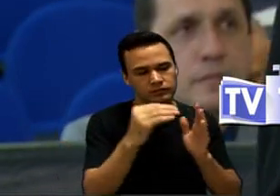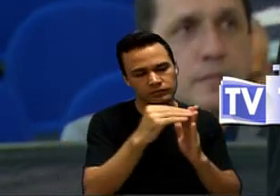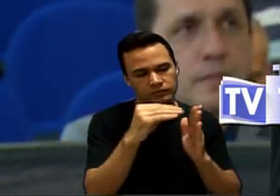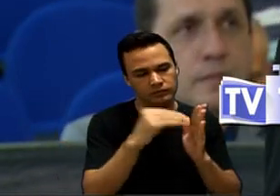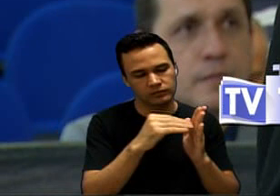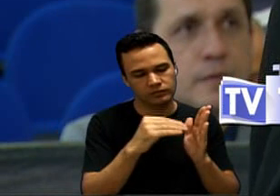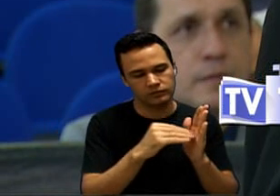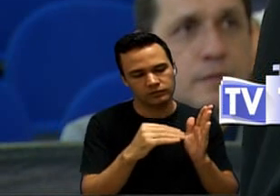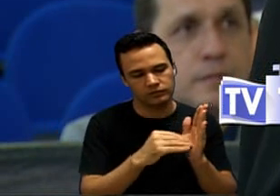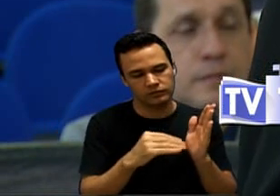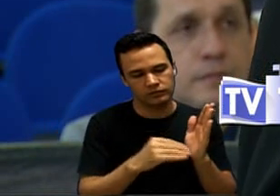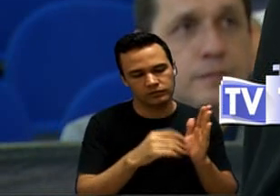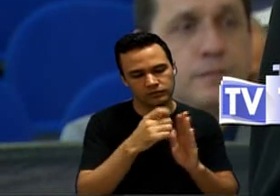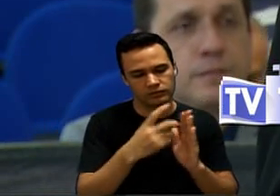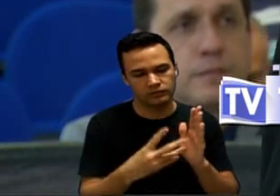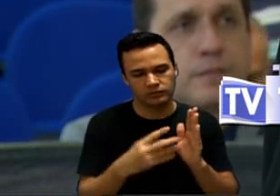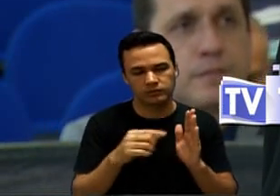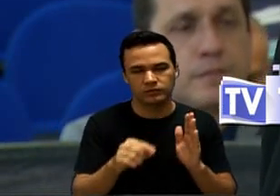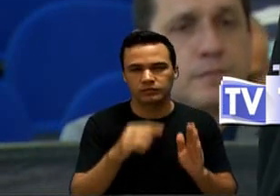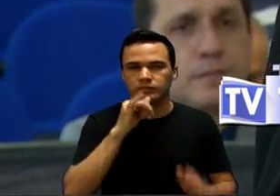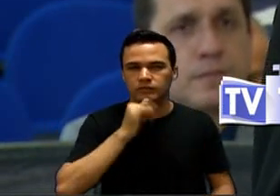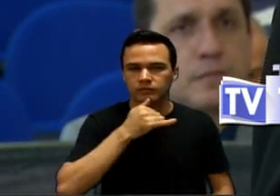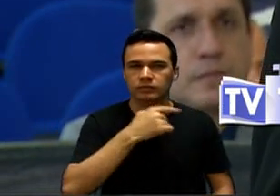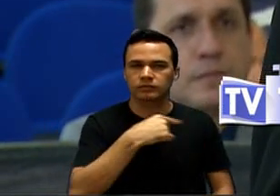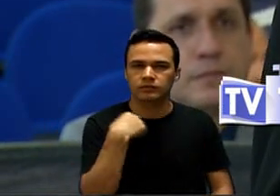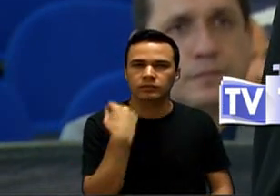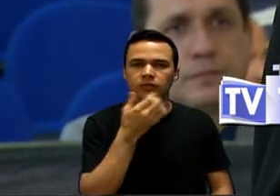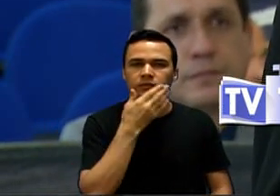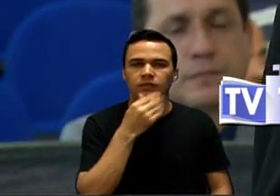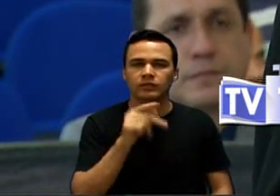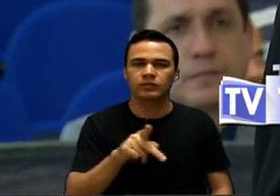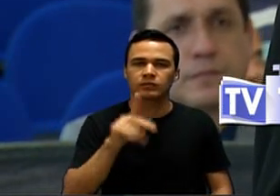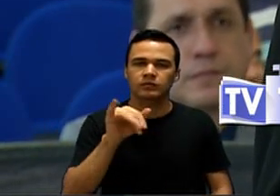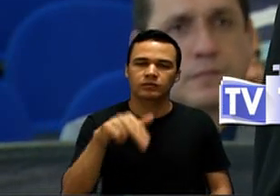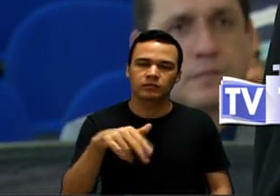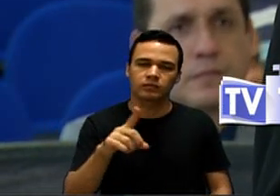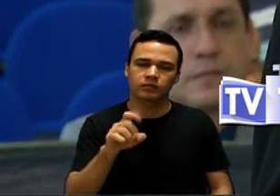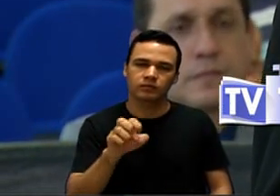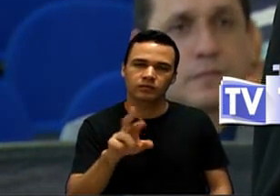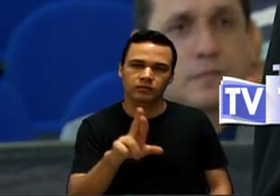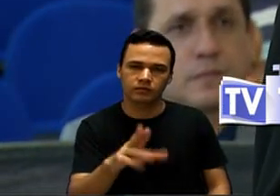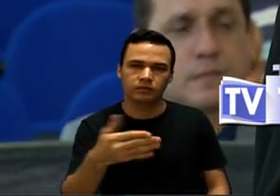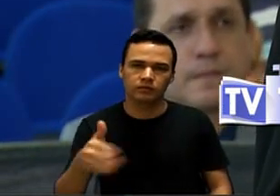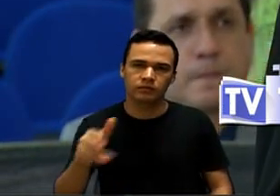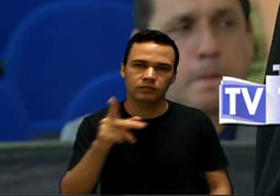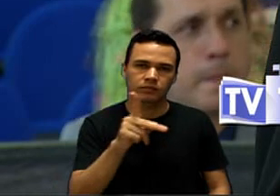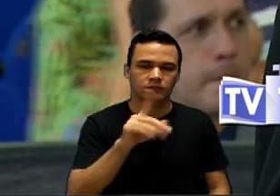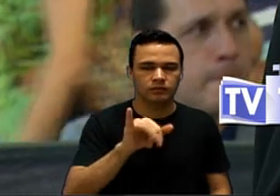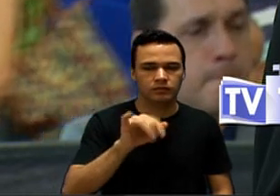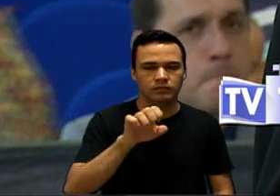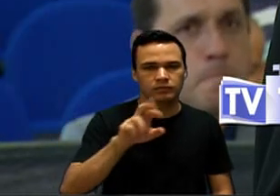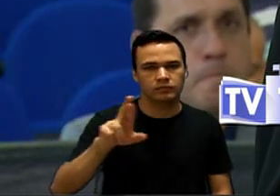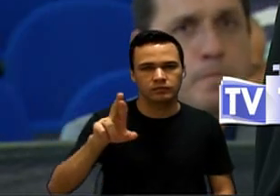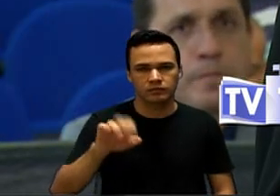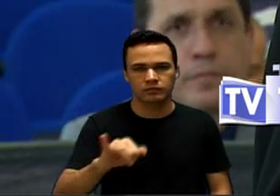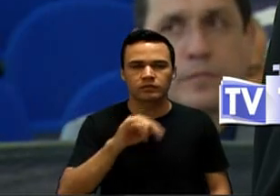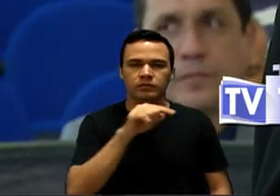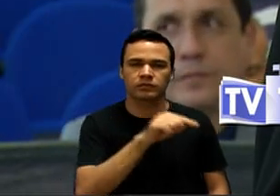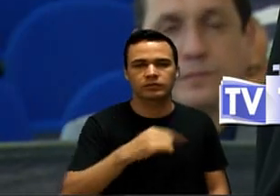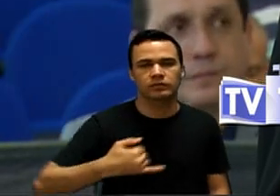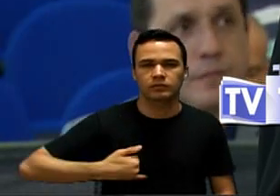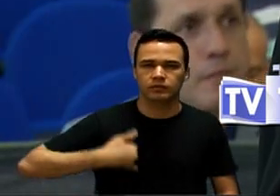dos trabalhos da presente sessão, voto de profundo pesar pelo falecimento do jovem Kinder Pierre, aos 21 anos de